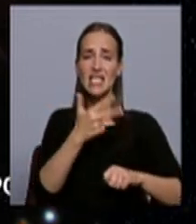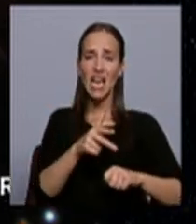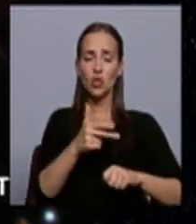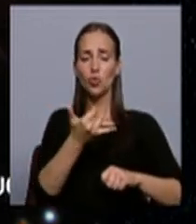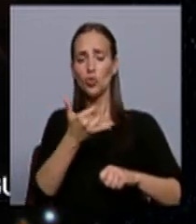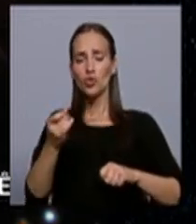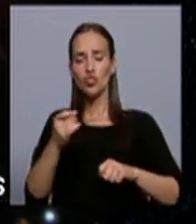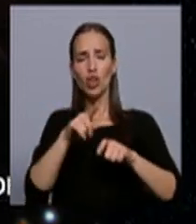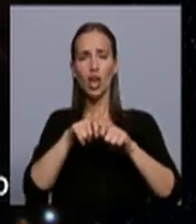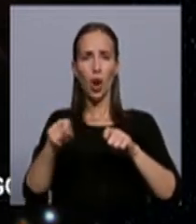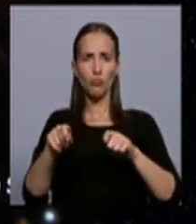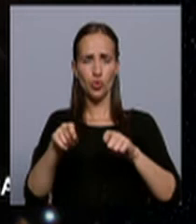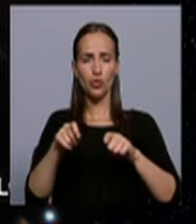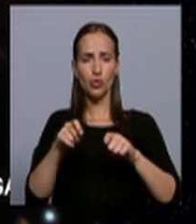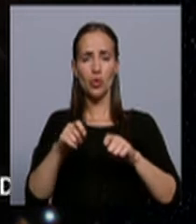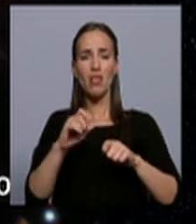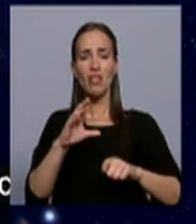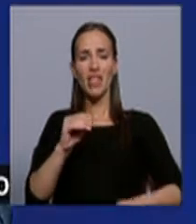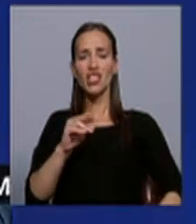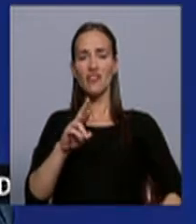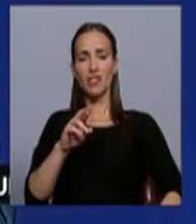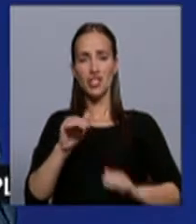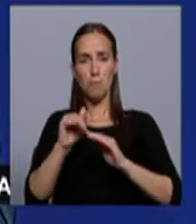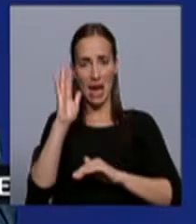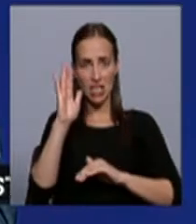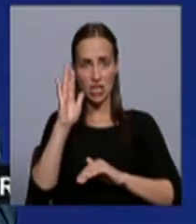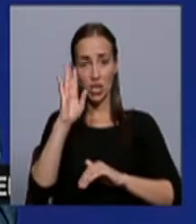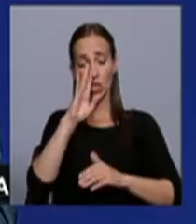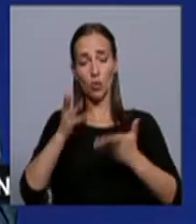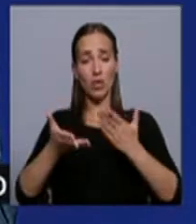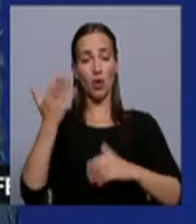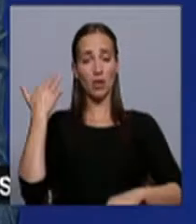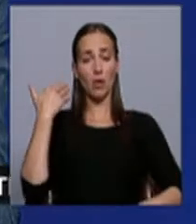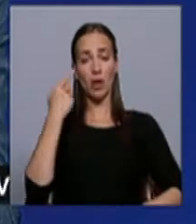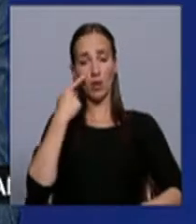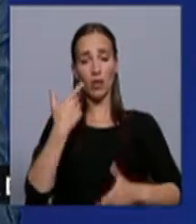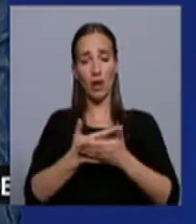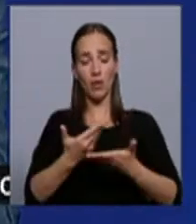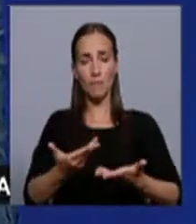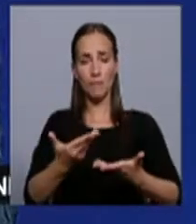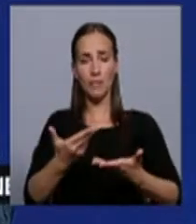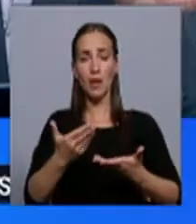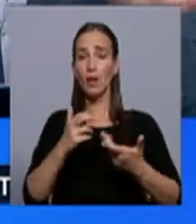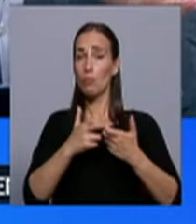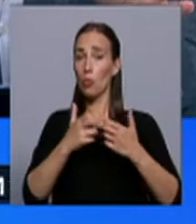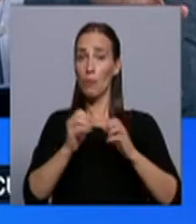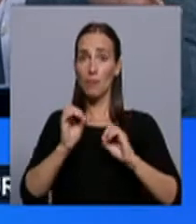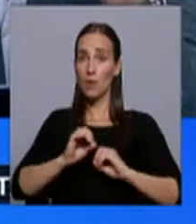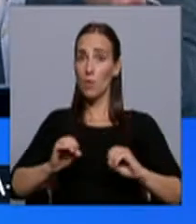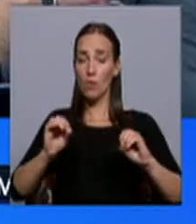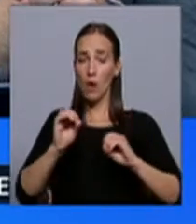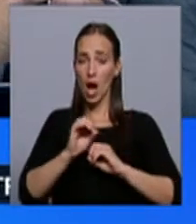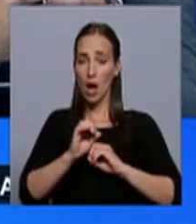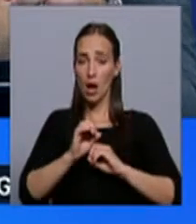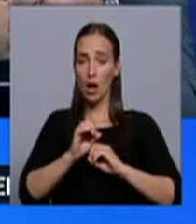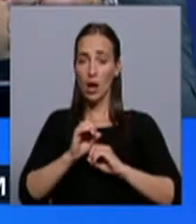mais maciço do que os cometas que nós conhecemos. E olha, tem um diâmetro de aproximadamente entre 100 a 200 km de largura, 10 vezes maior do que